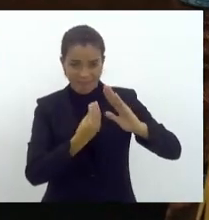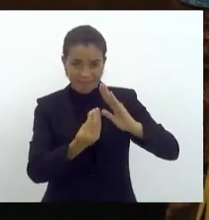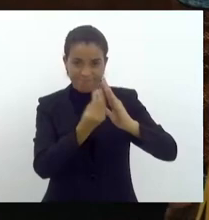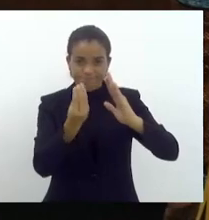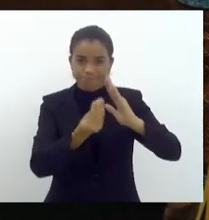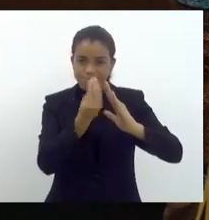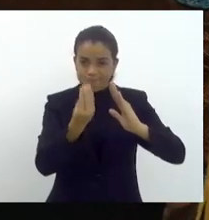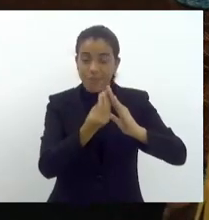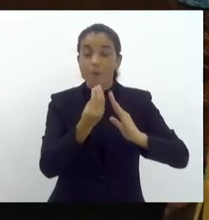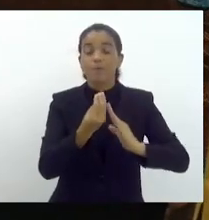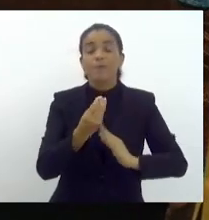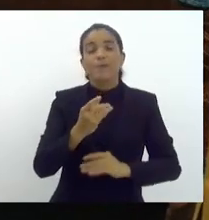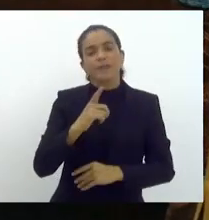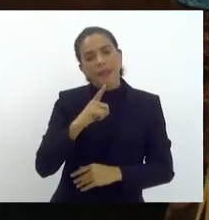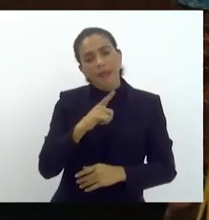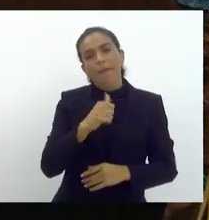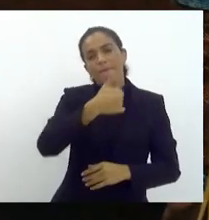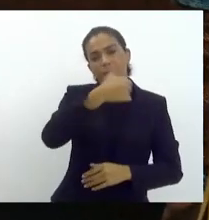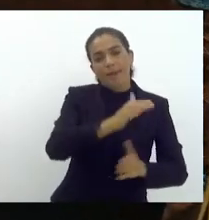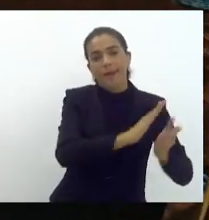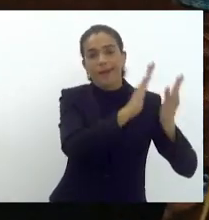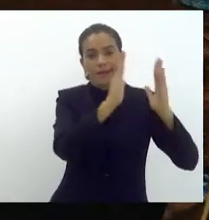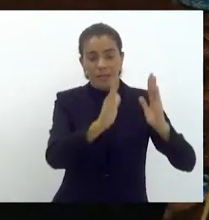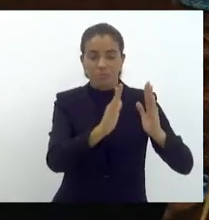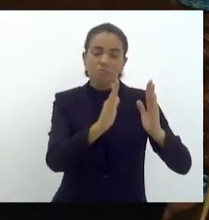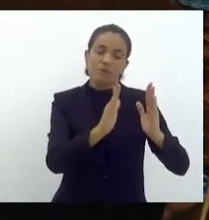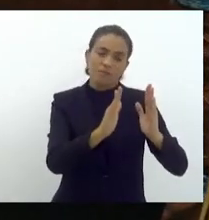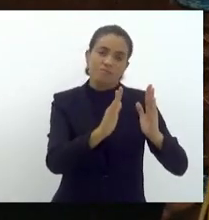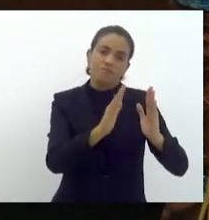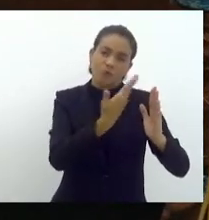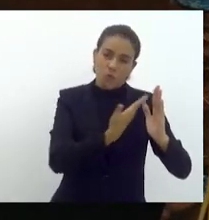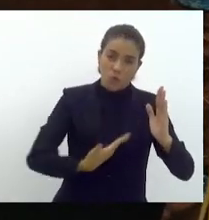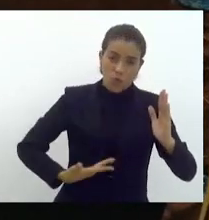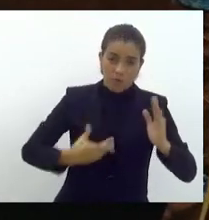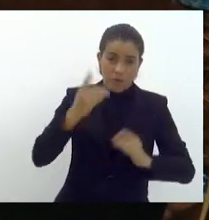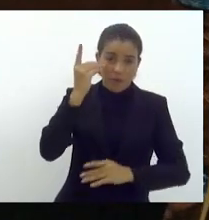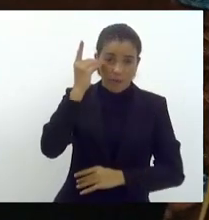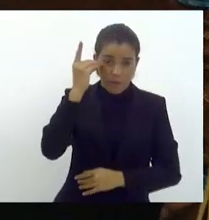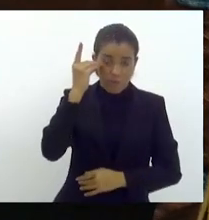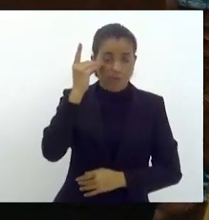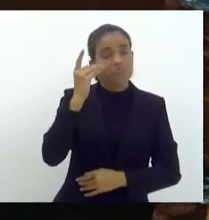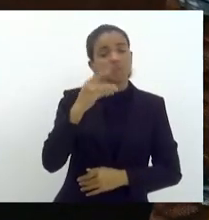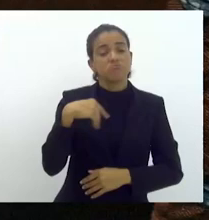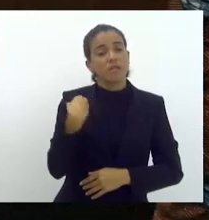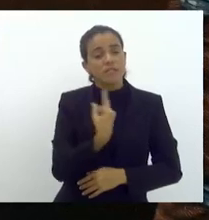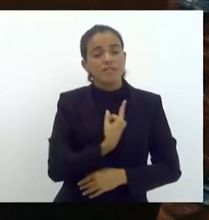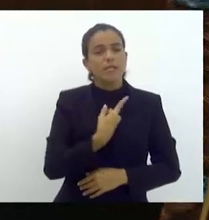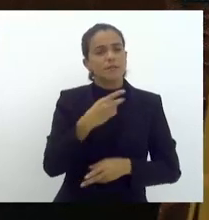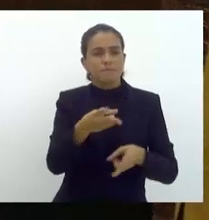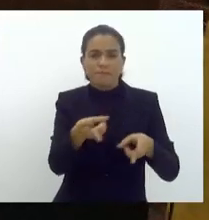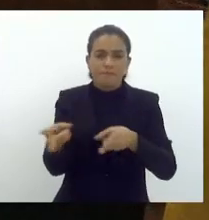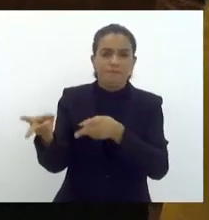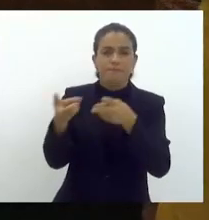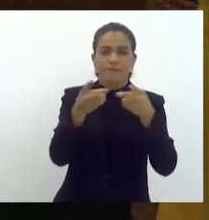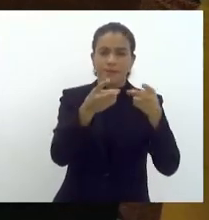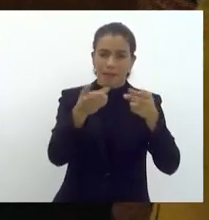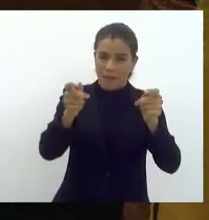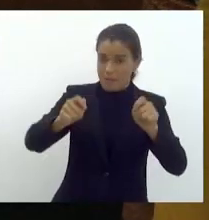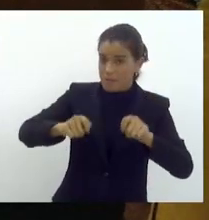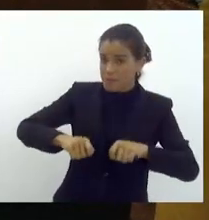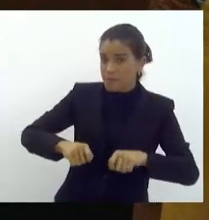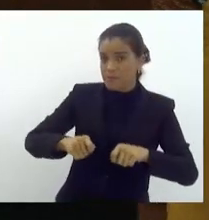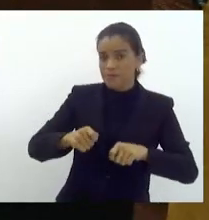da primeira etapa do programa ainda no governo Dilma e a gente percebe também que é possível